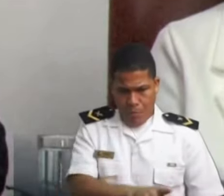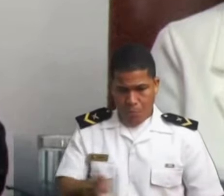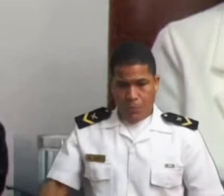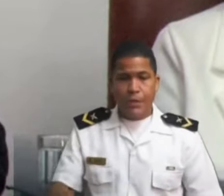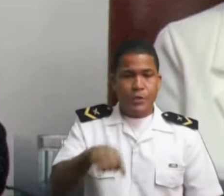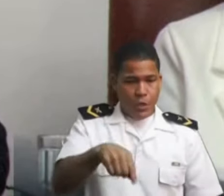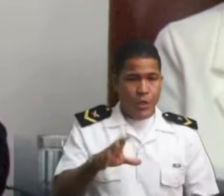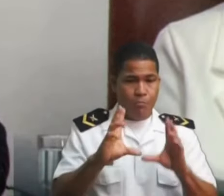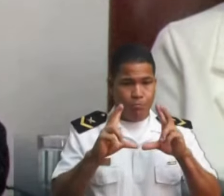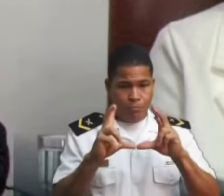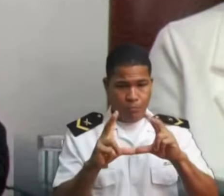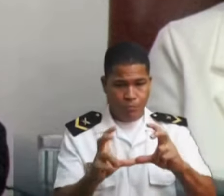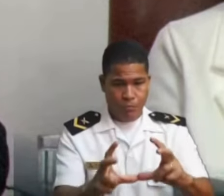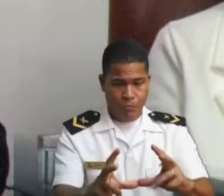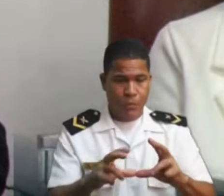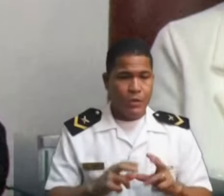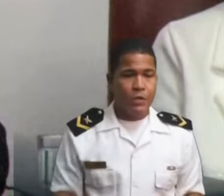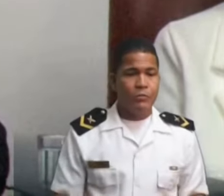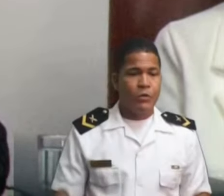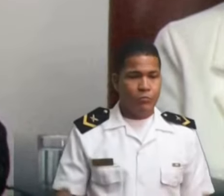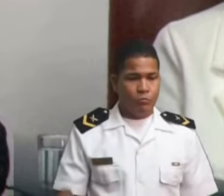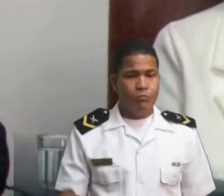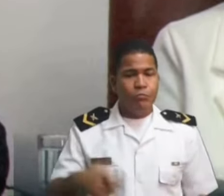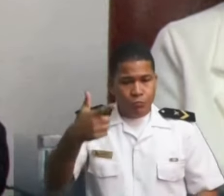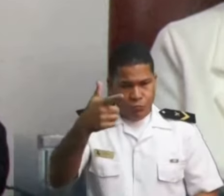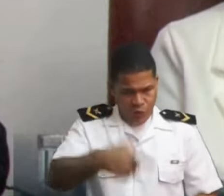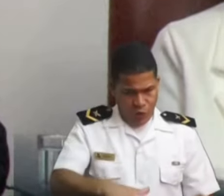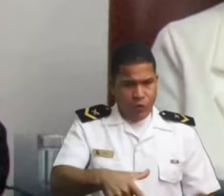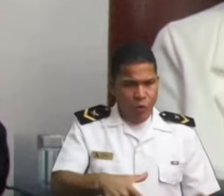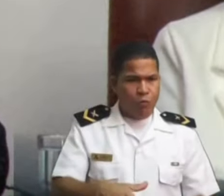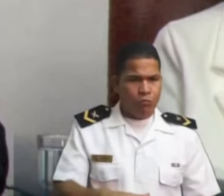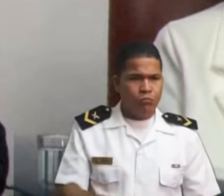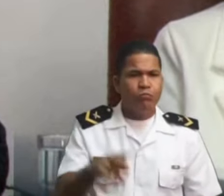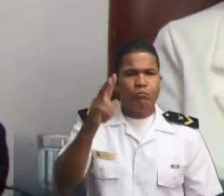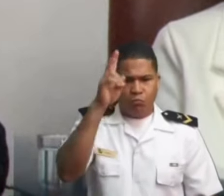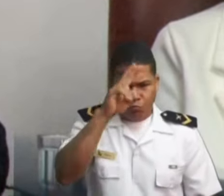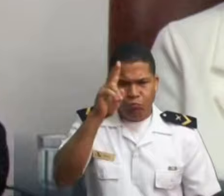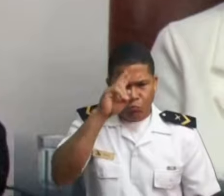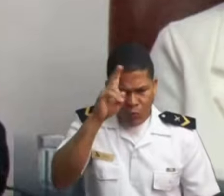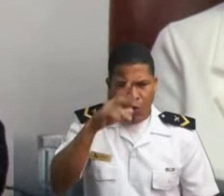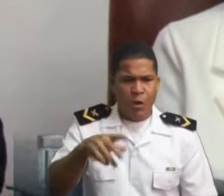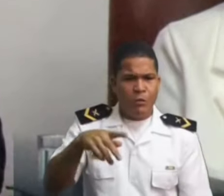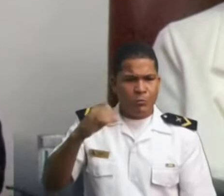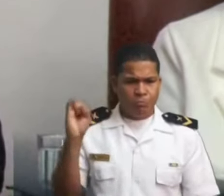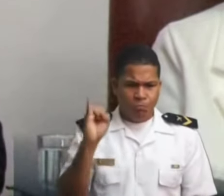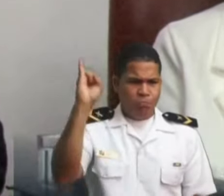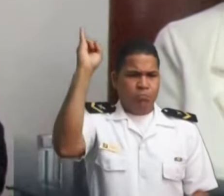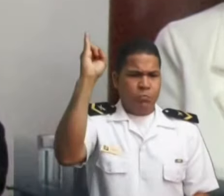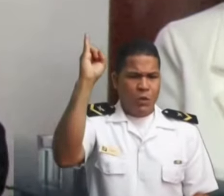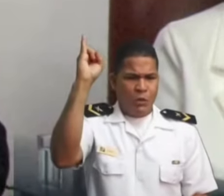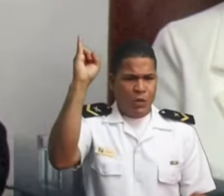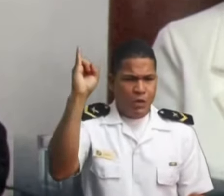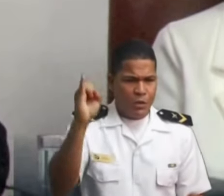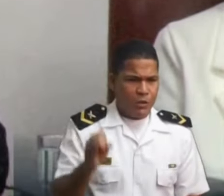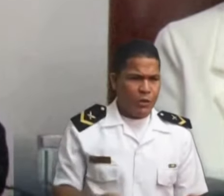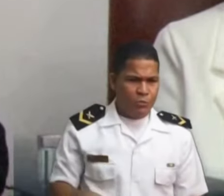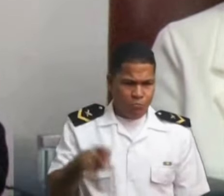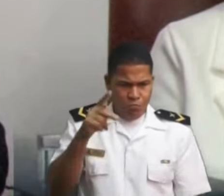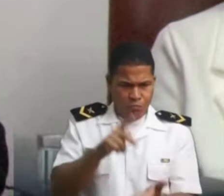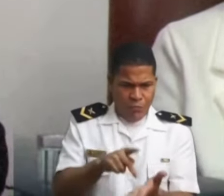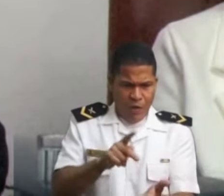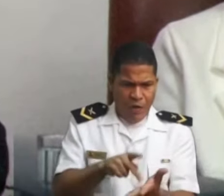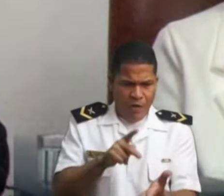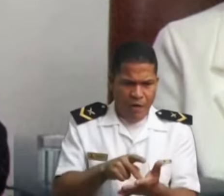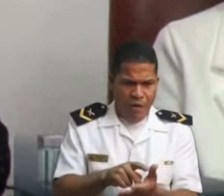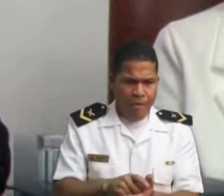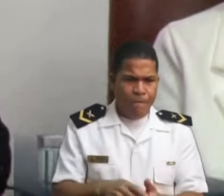memorável sessão, ressaltando mais uma vez o histórico, inexorável, intransferível vínculo com a invicta